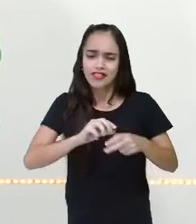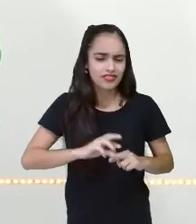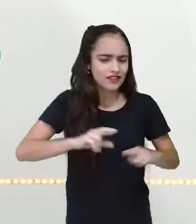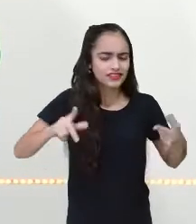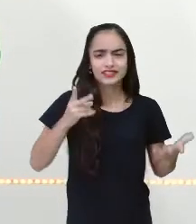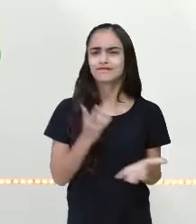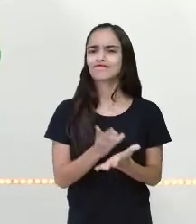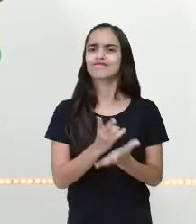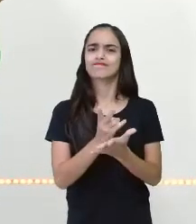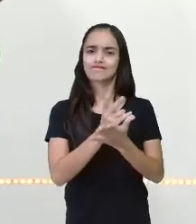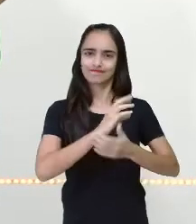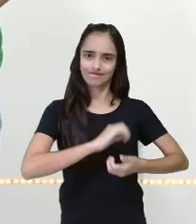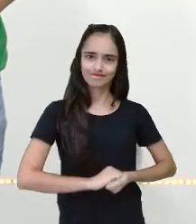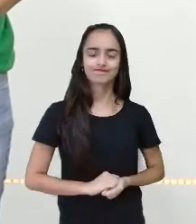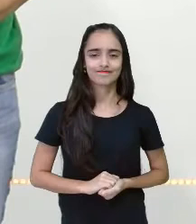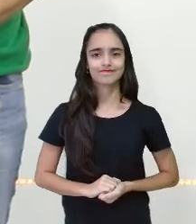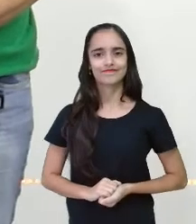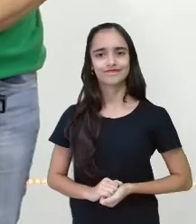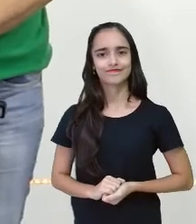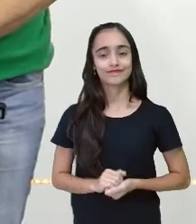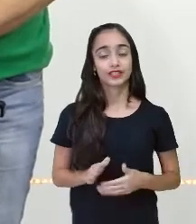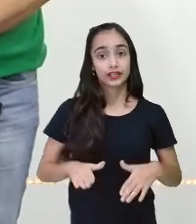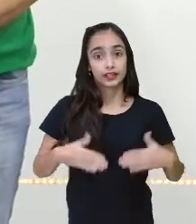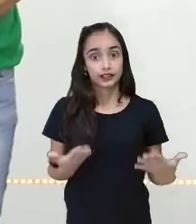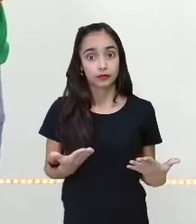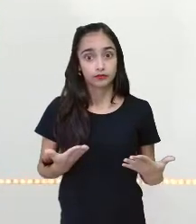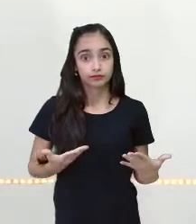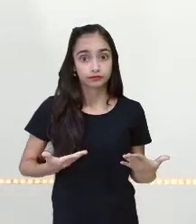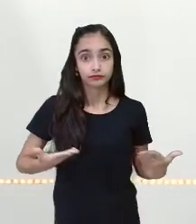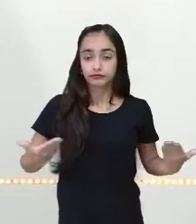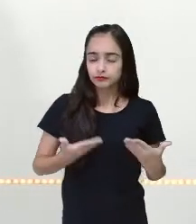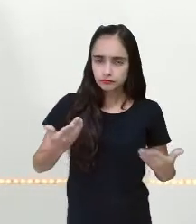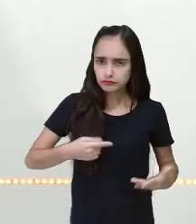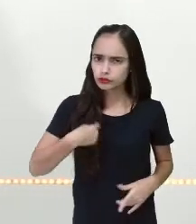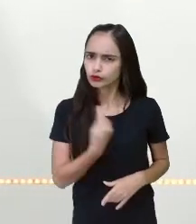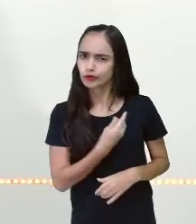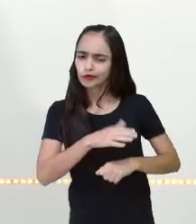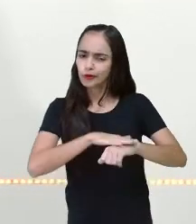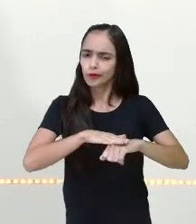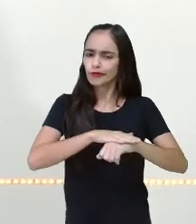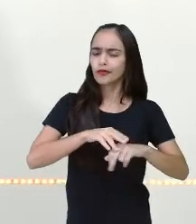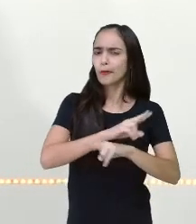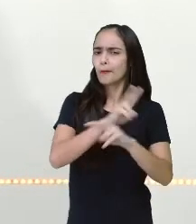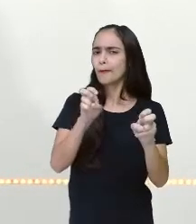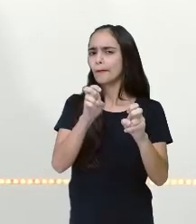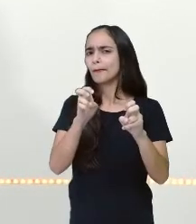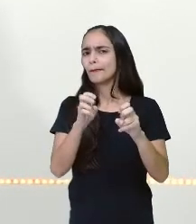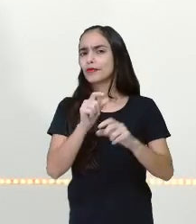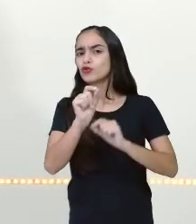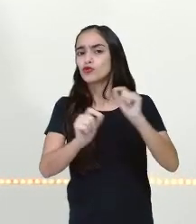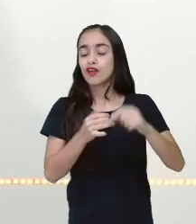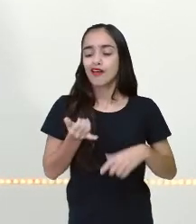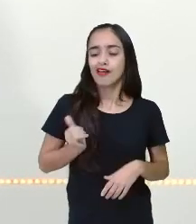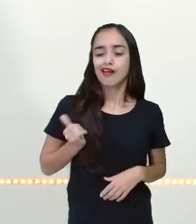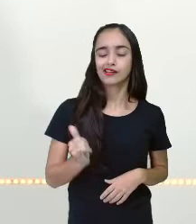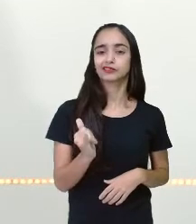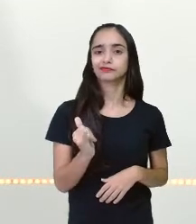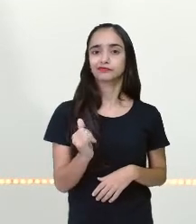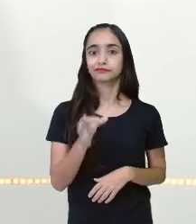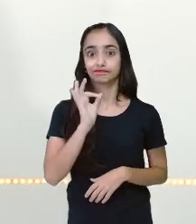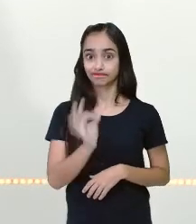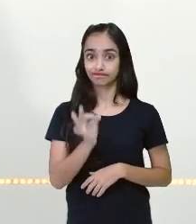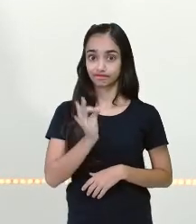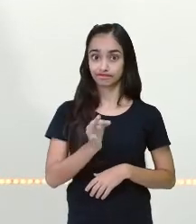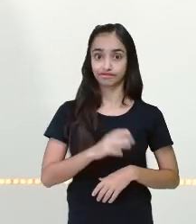gente não cansa de dizer isso, tá bom? Bom, vamos falar um pouquinho hoje sobre energia, exatamente